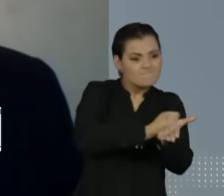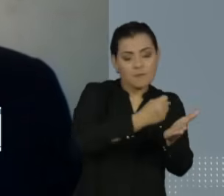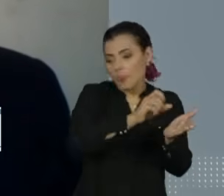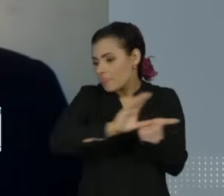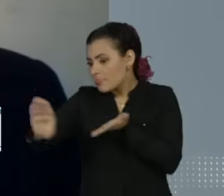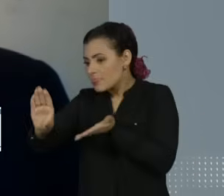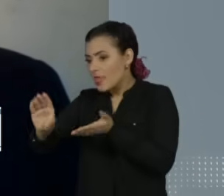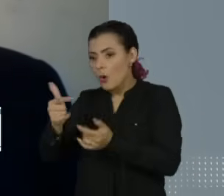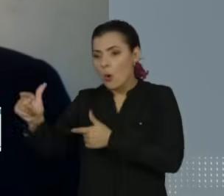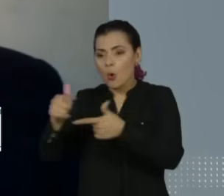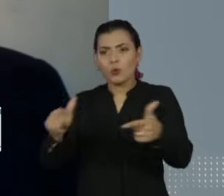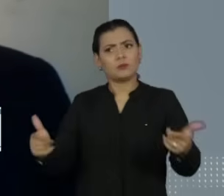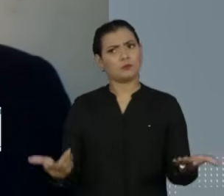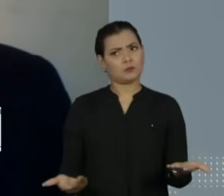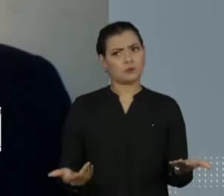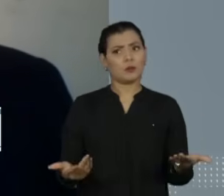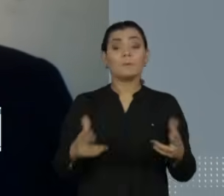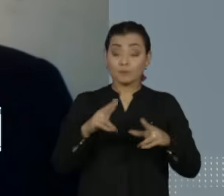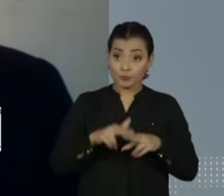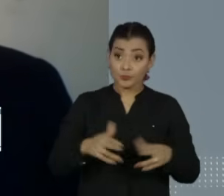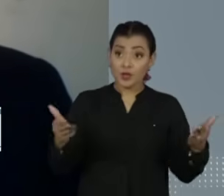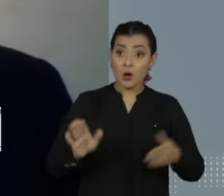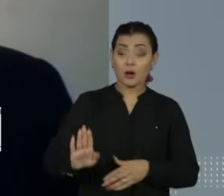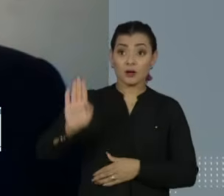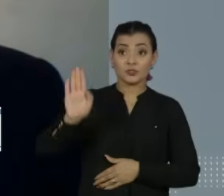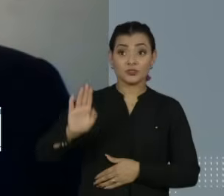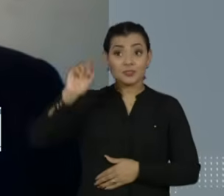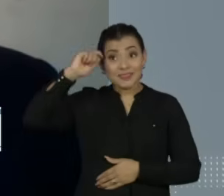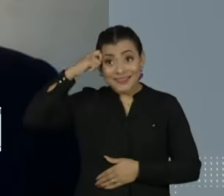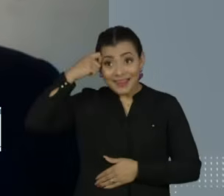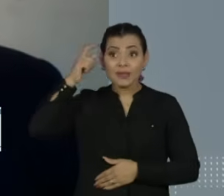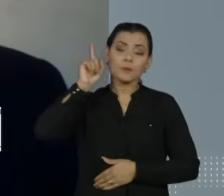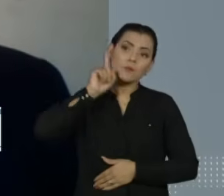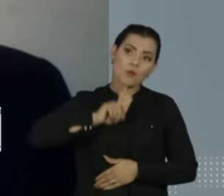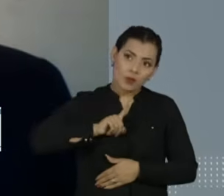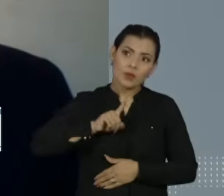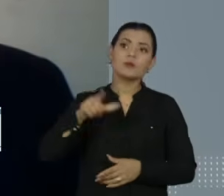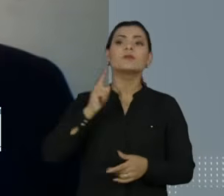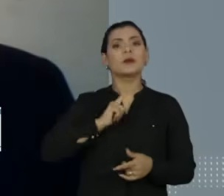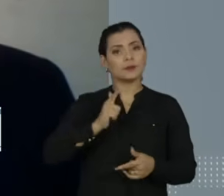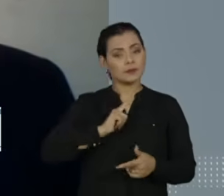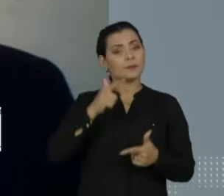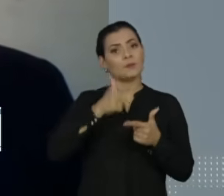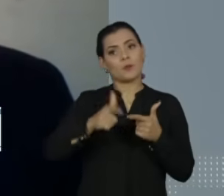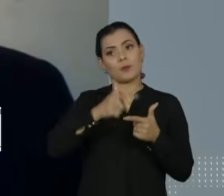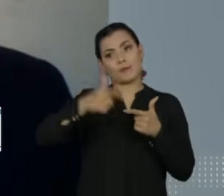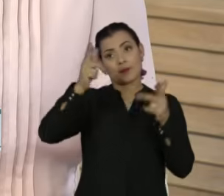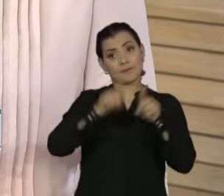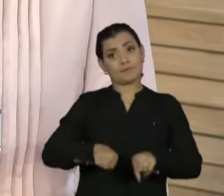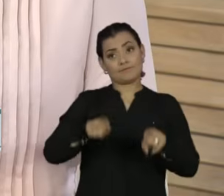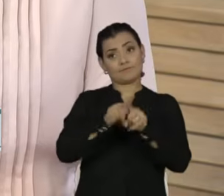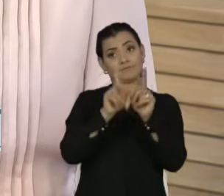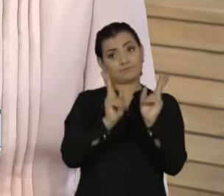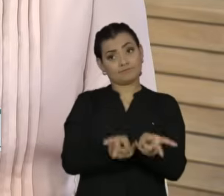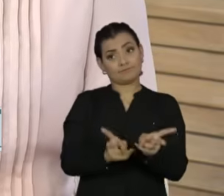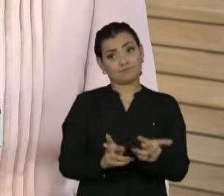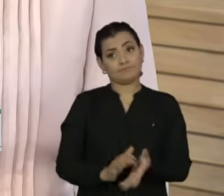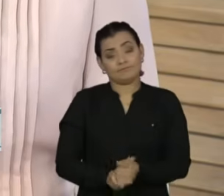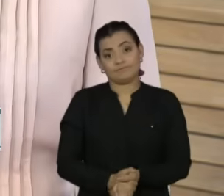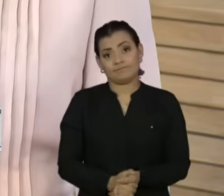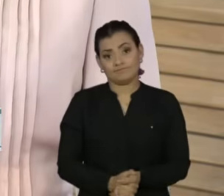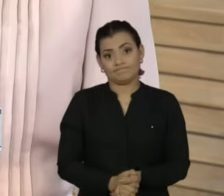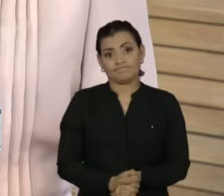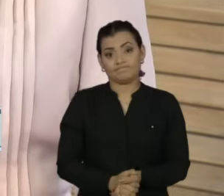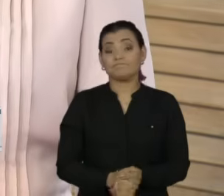já aconteceu. Agora, com relação às candidaturas negras, nós vamos ter provavelmente o mesmo problema.